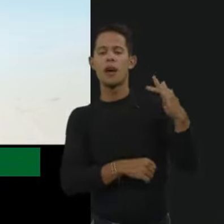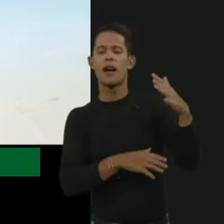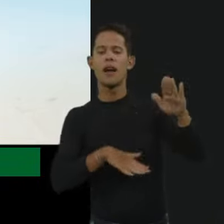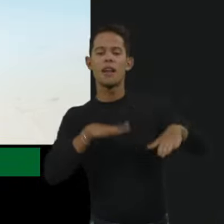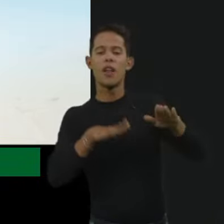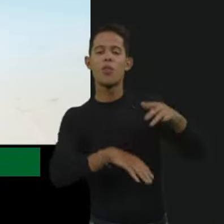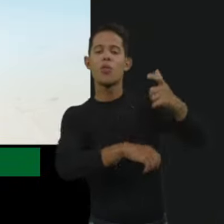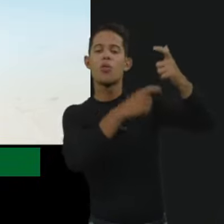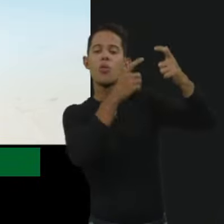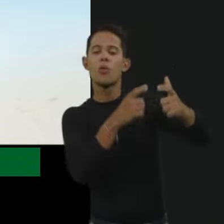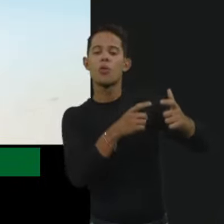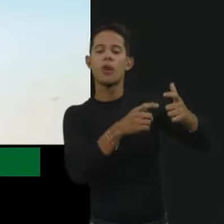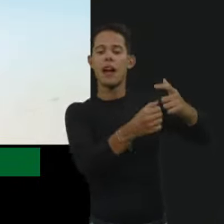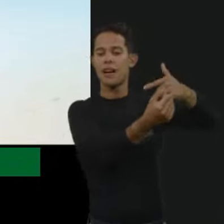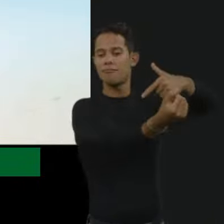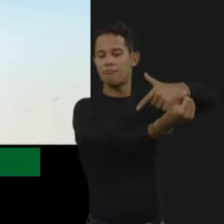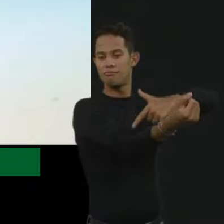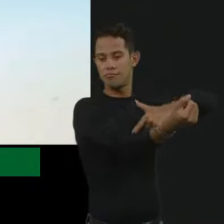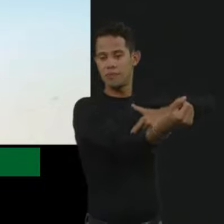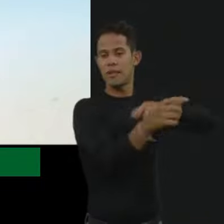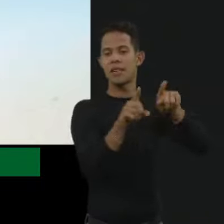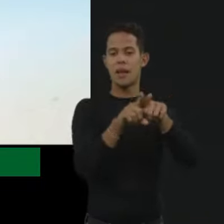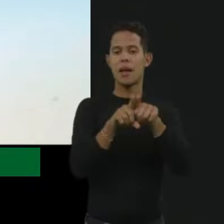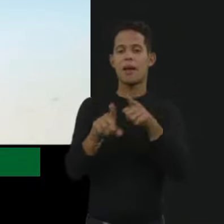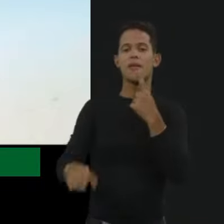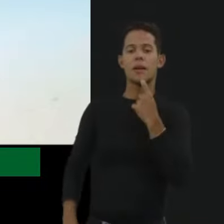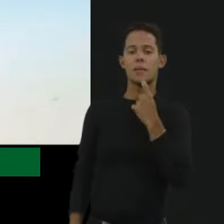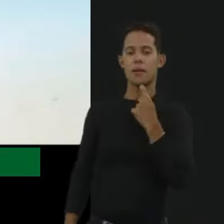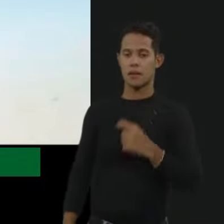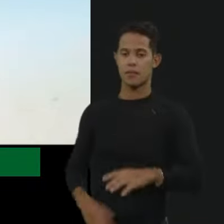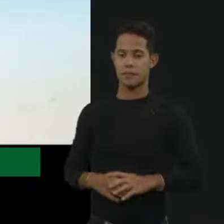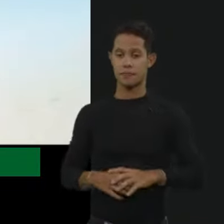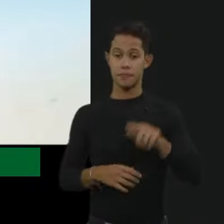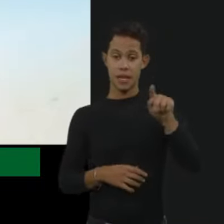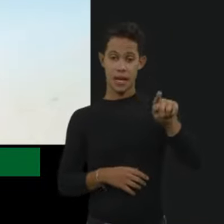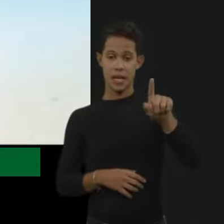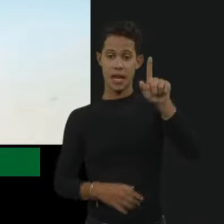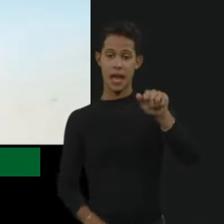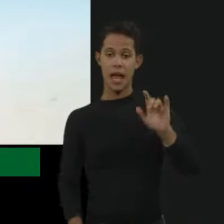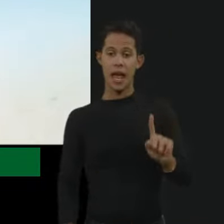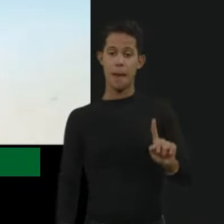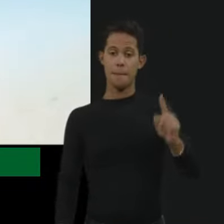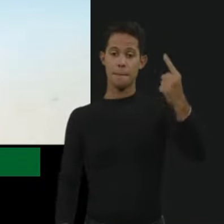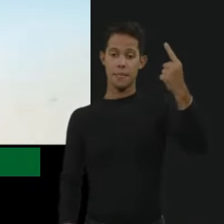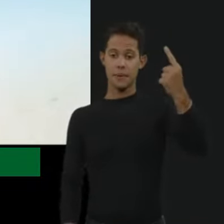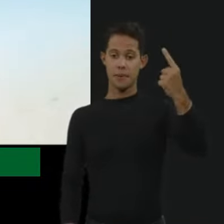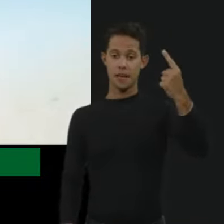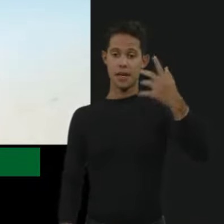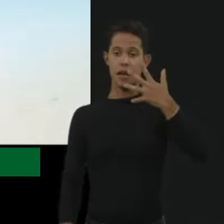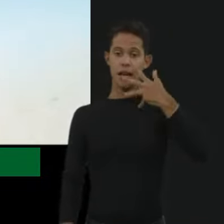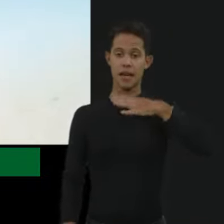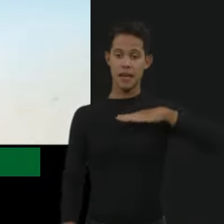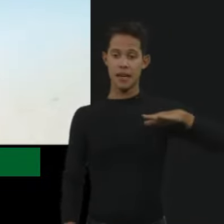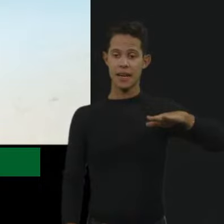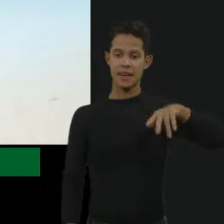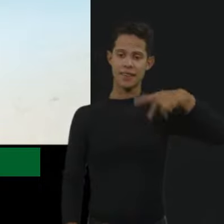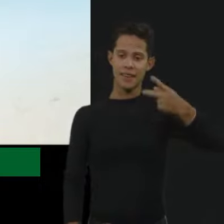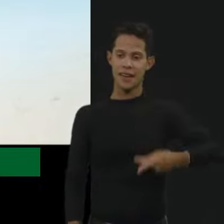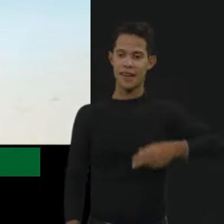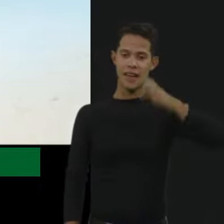de vermelhidão. Esta foi a primeira criança do Brasil que começou a usar em